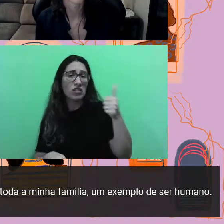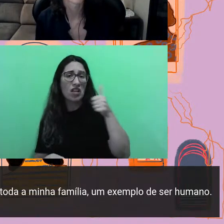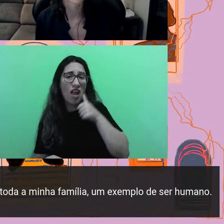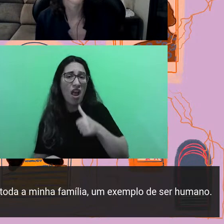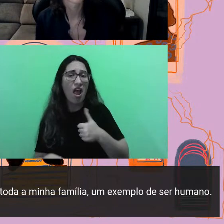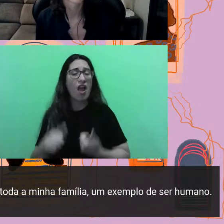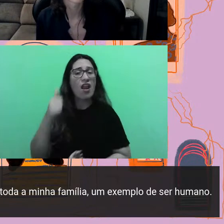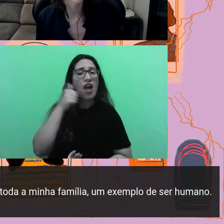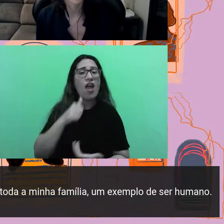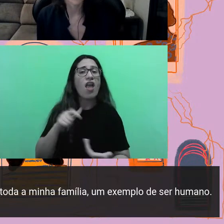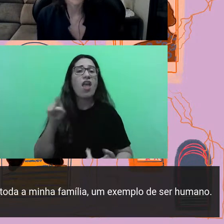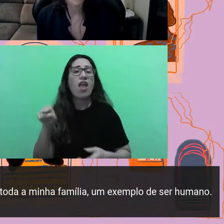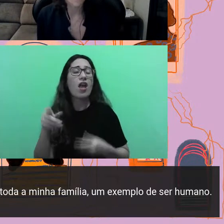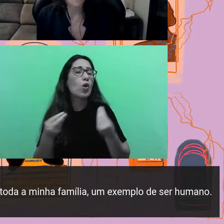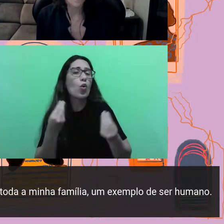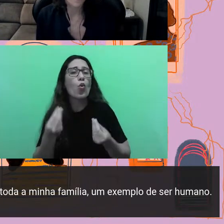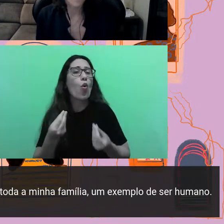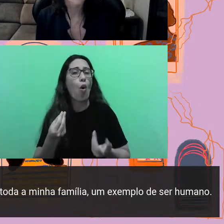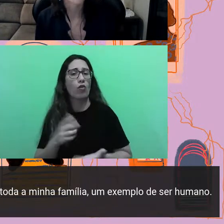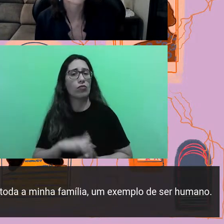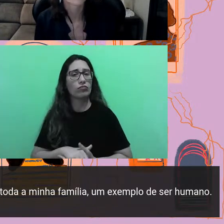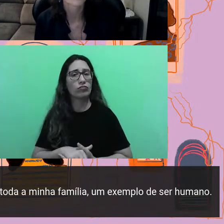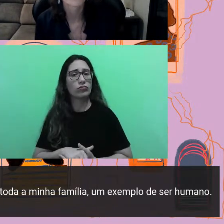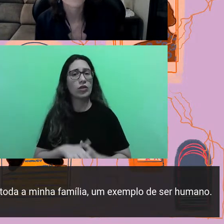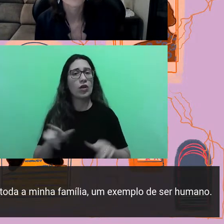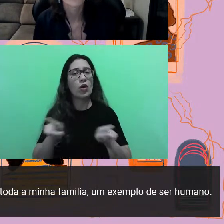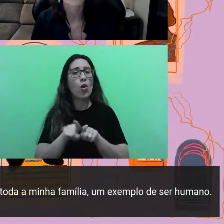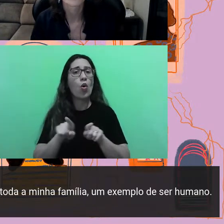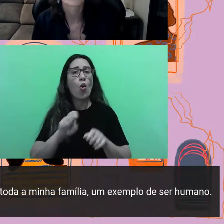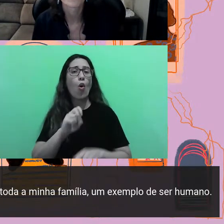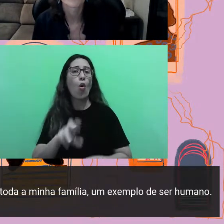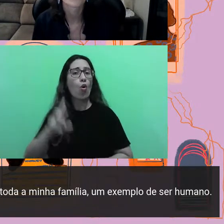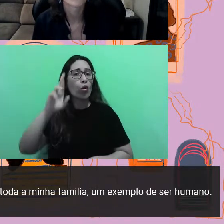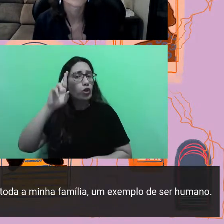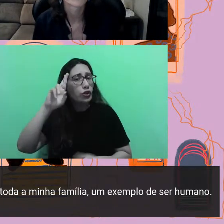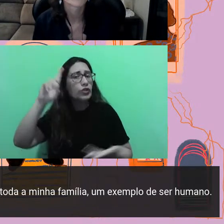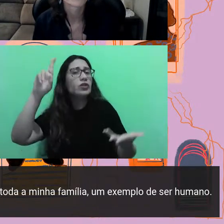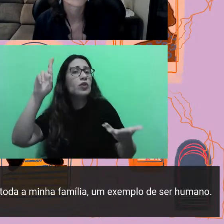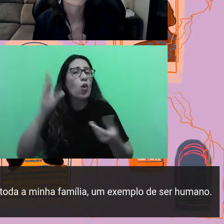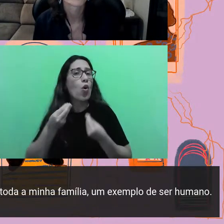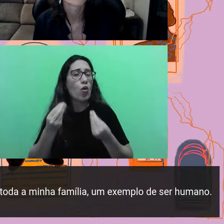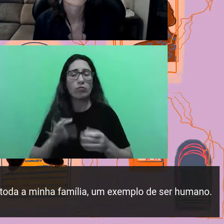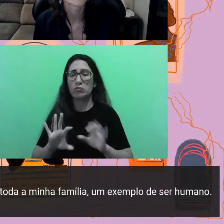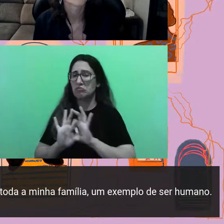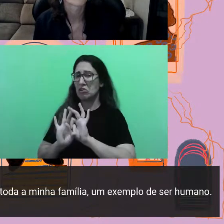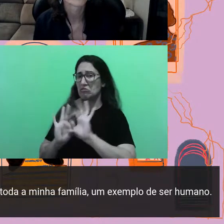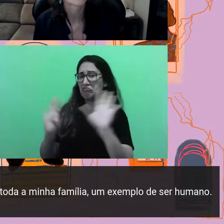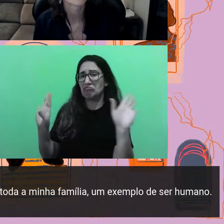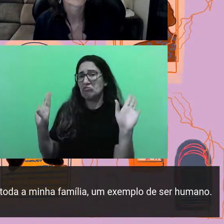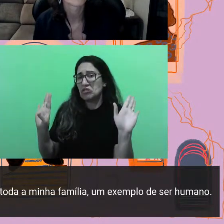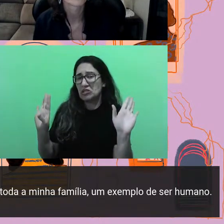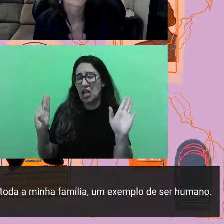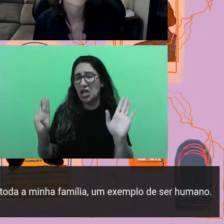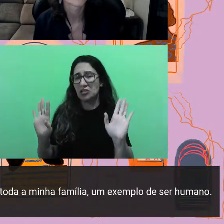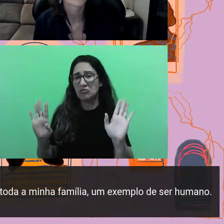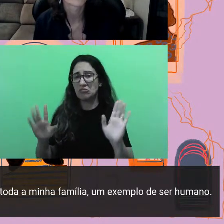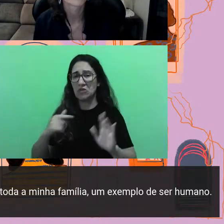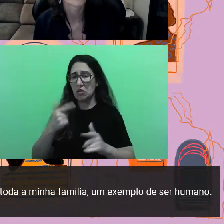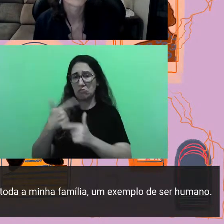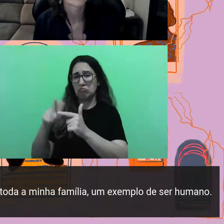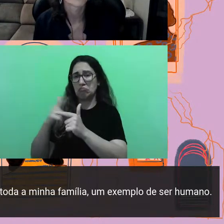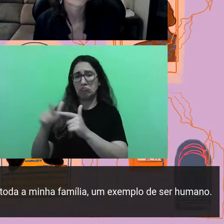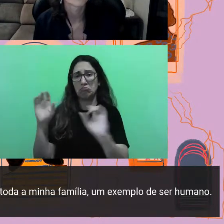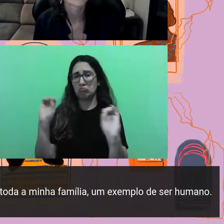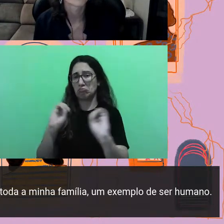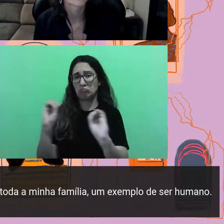senhora prefere, ou se a senhora prefere te chamar de senhor? Ué, fique à vontade, para mim não tem nenhum tipo de problema.